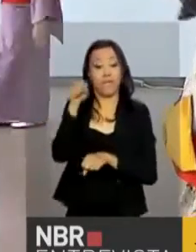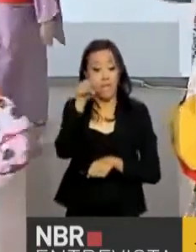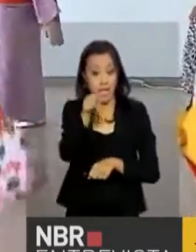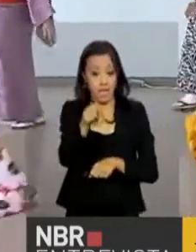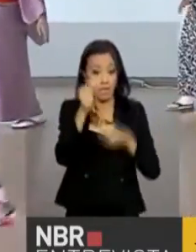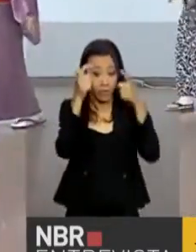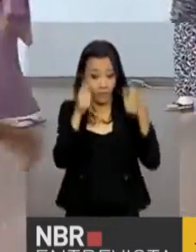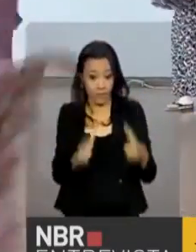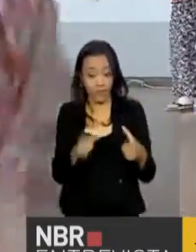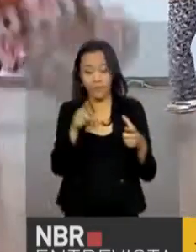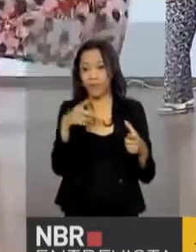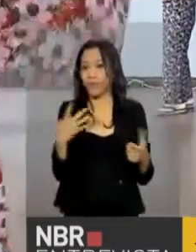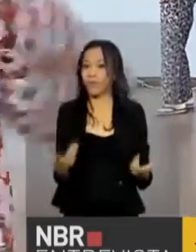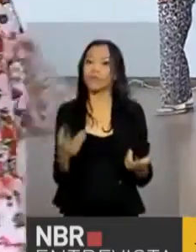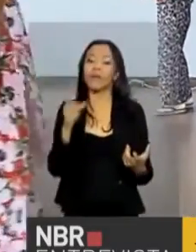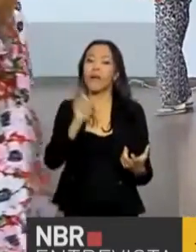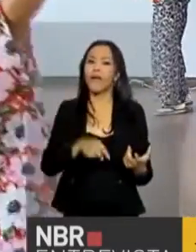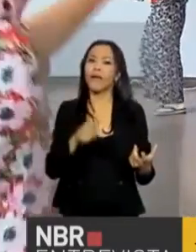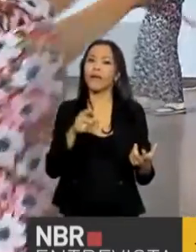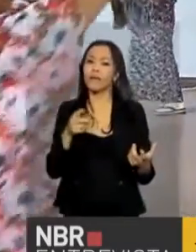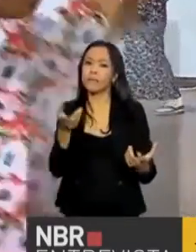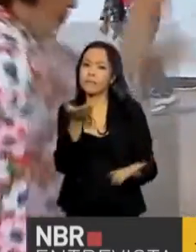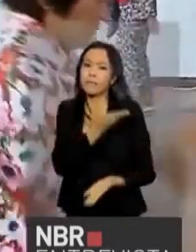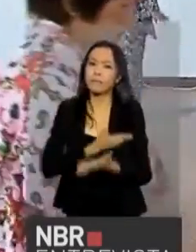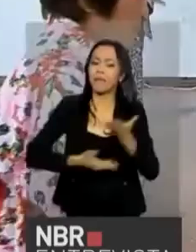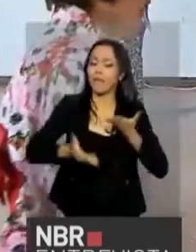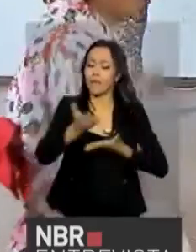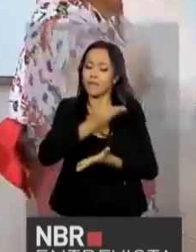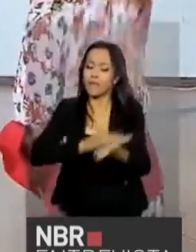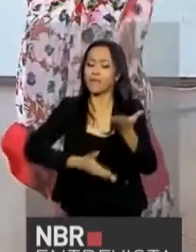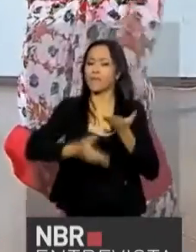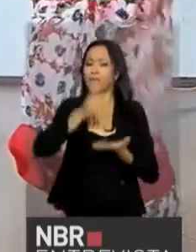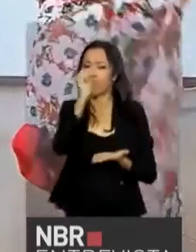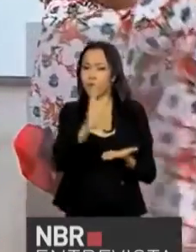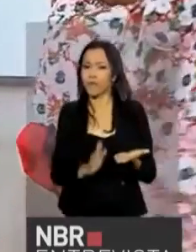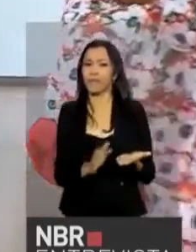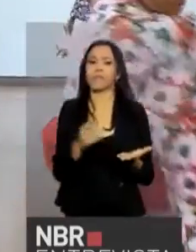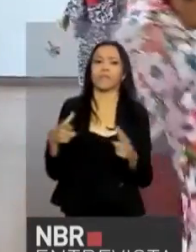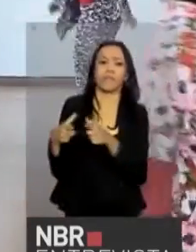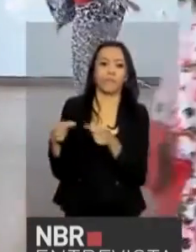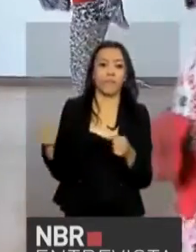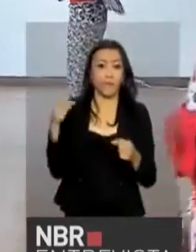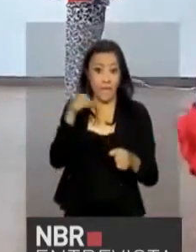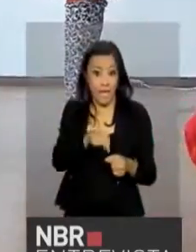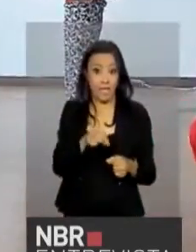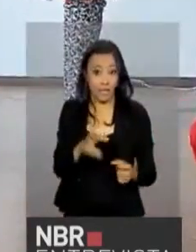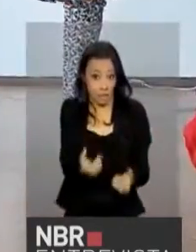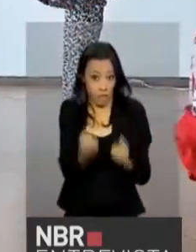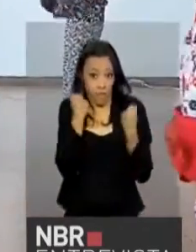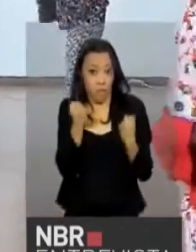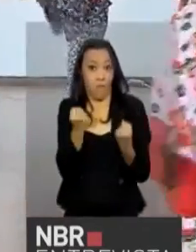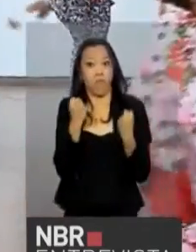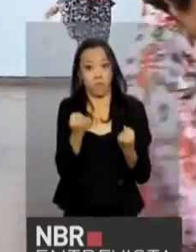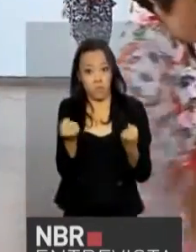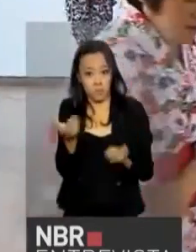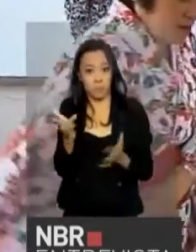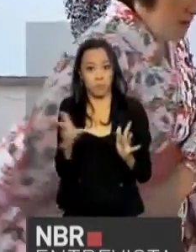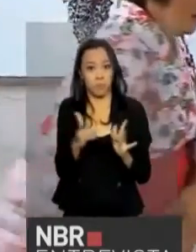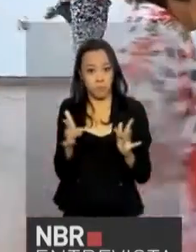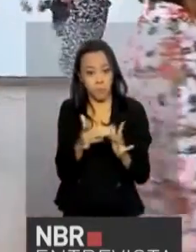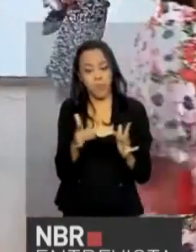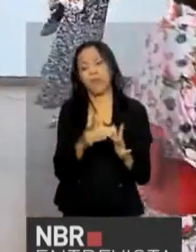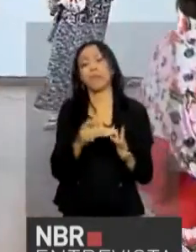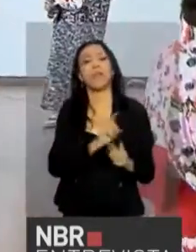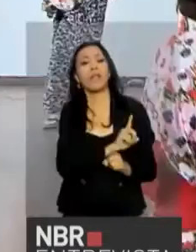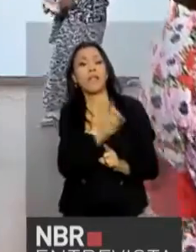um dos maiores patrimônios nas relações entre as duas ações e essa ligação é uma via de mão dupla no